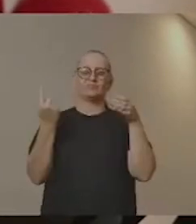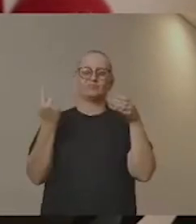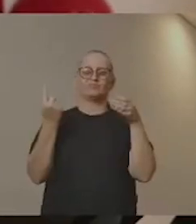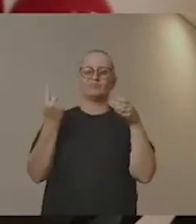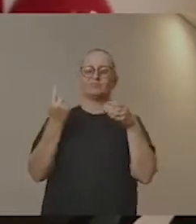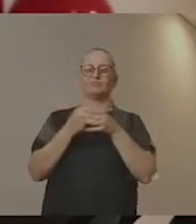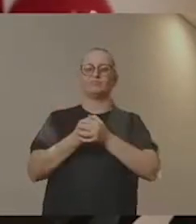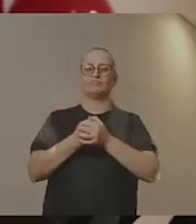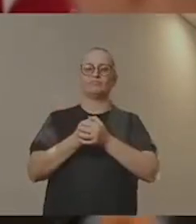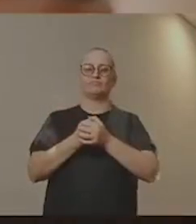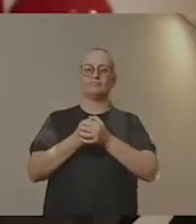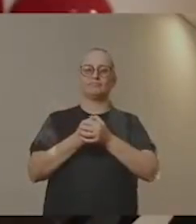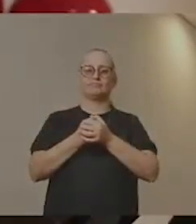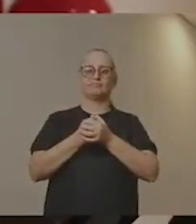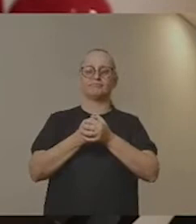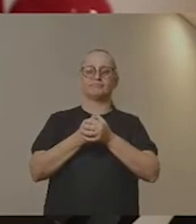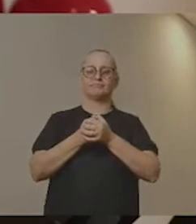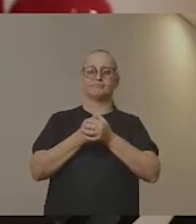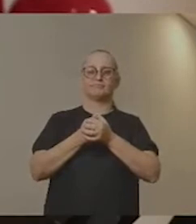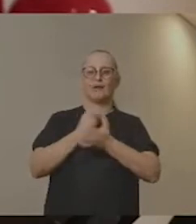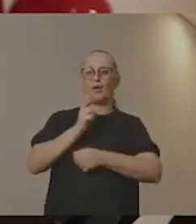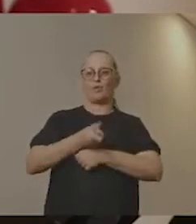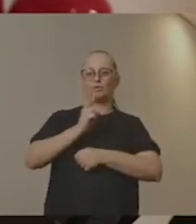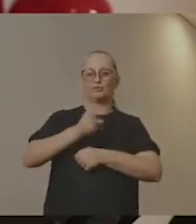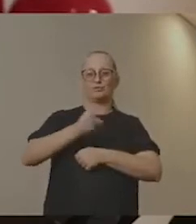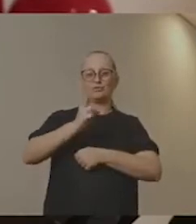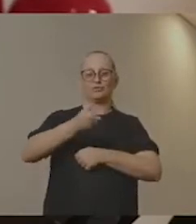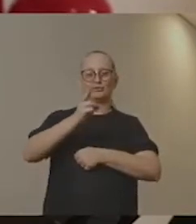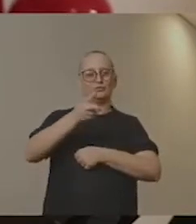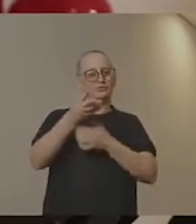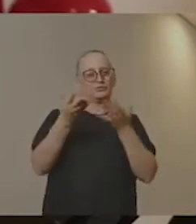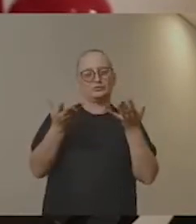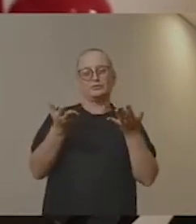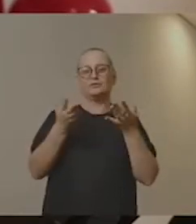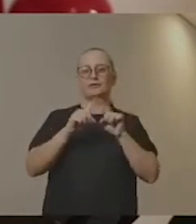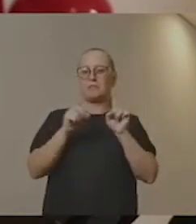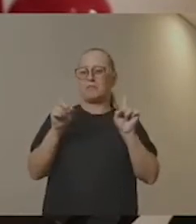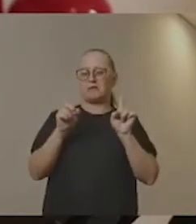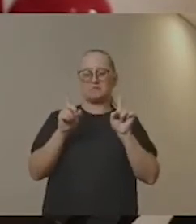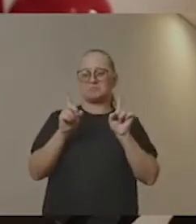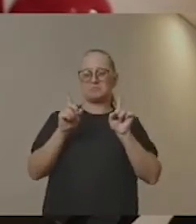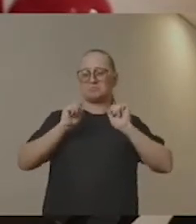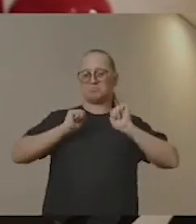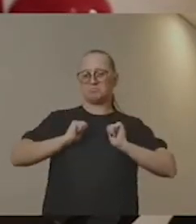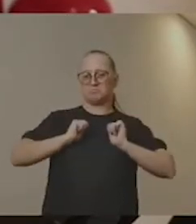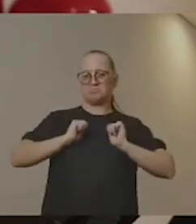Então, eu continuo sendo, mas agora eu não ligo muito e eu acho